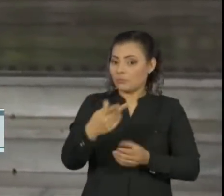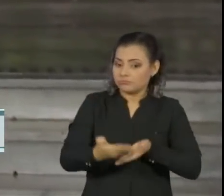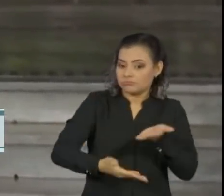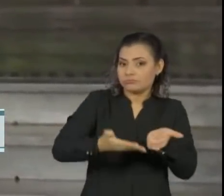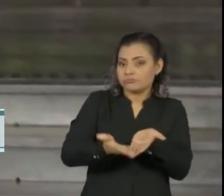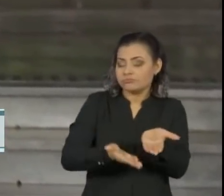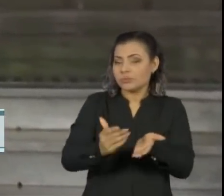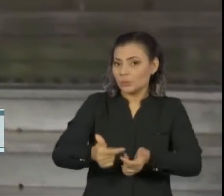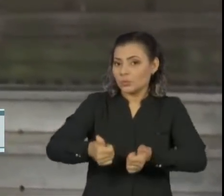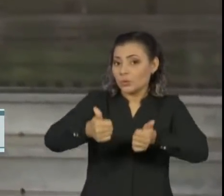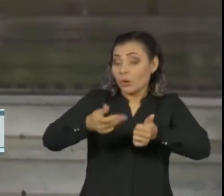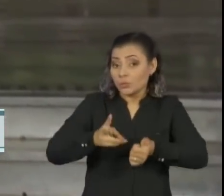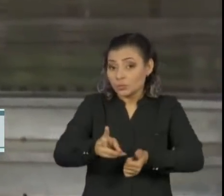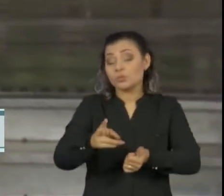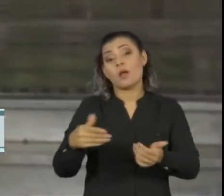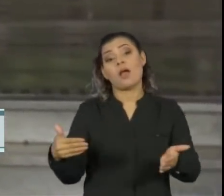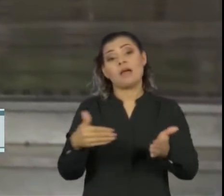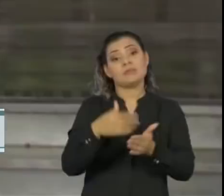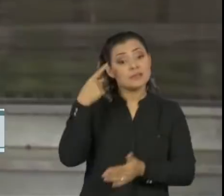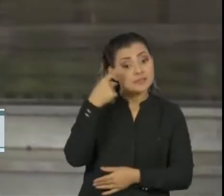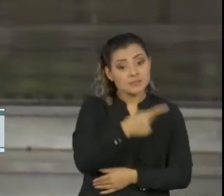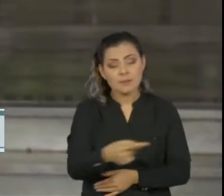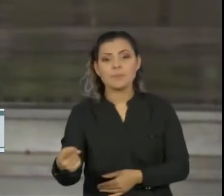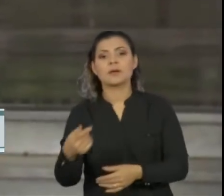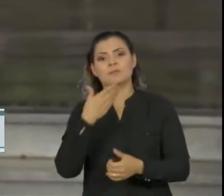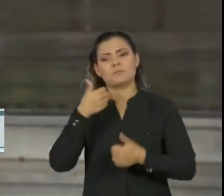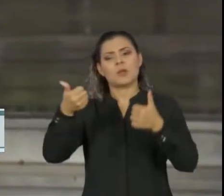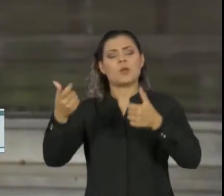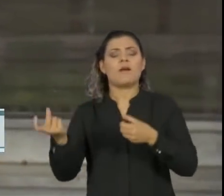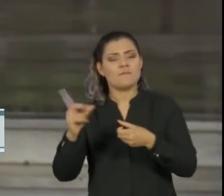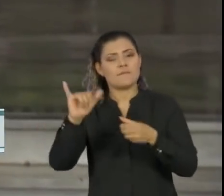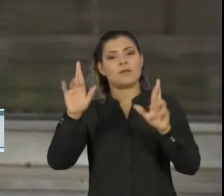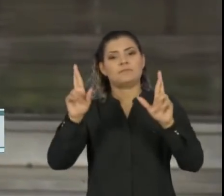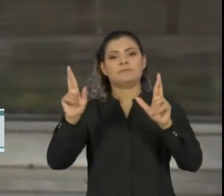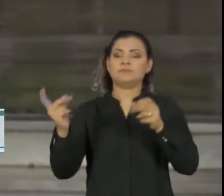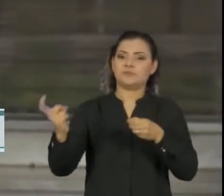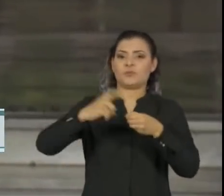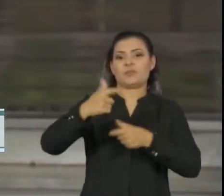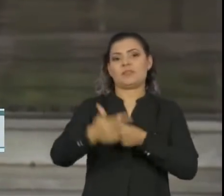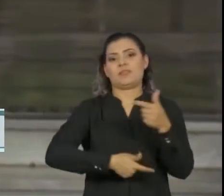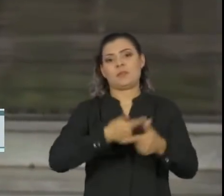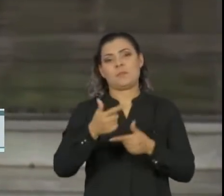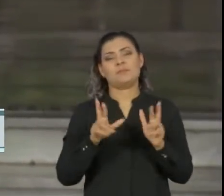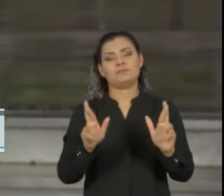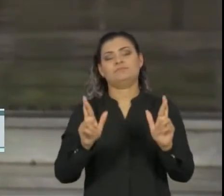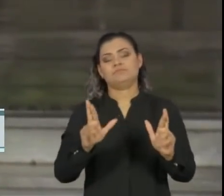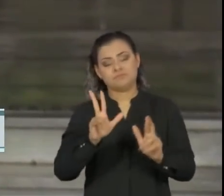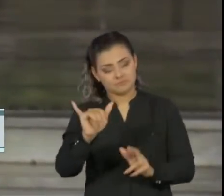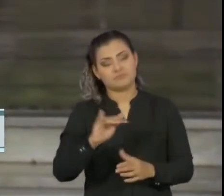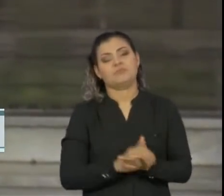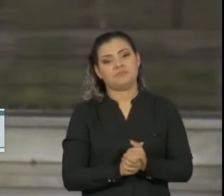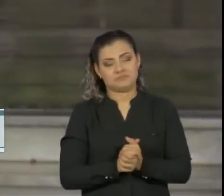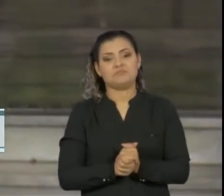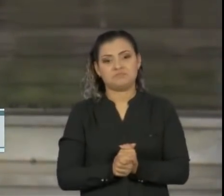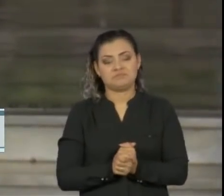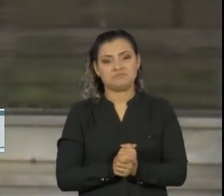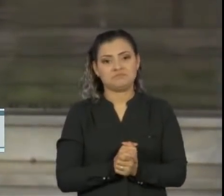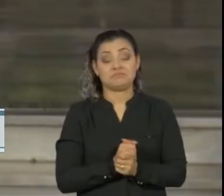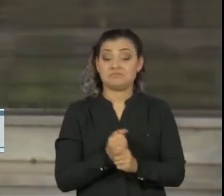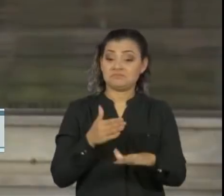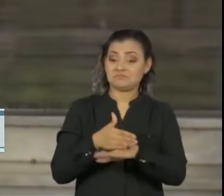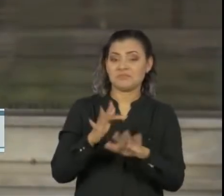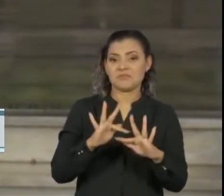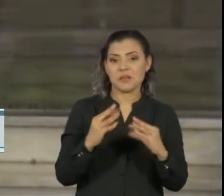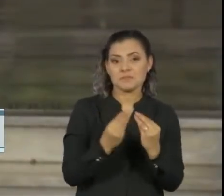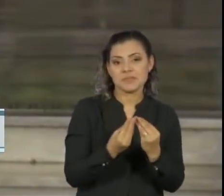recuperação e até o final desta semana deverá estar de volta ao trabalho, ao convívio dos